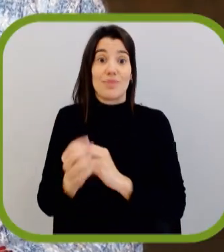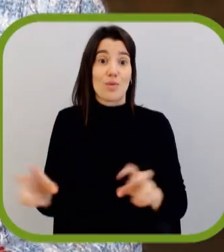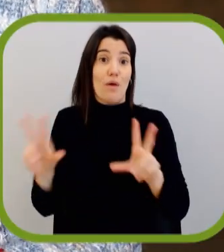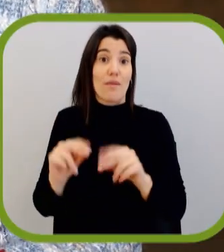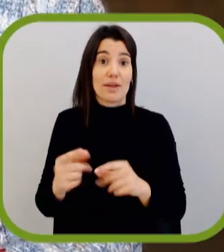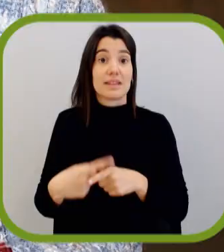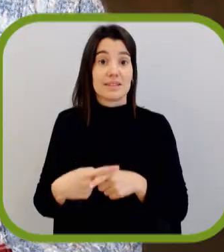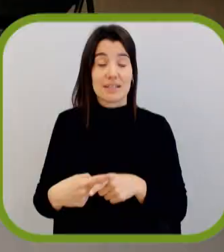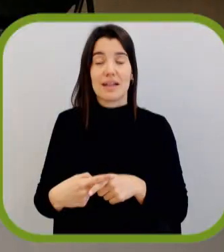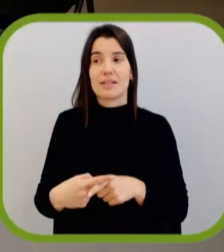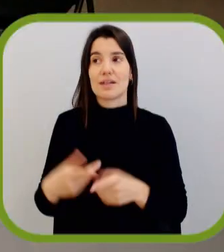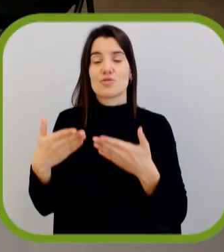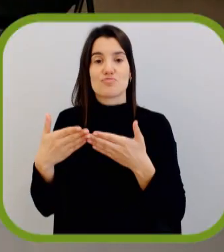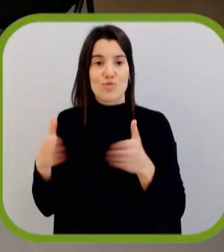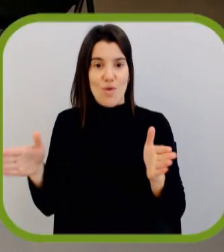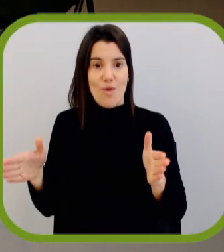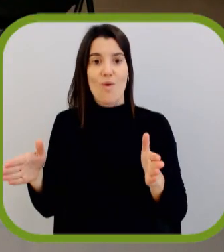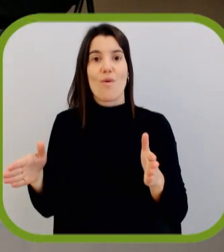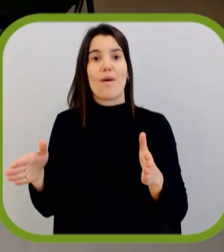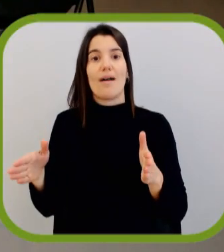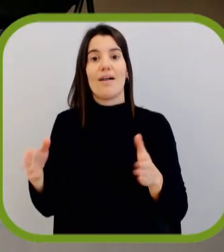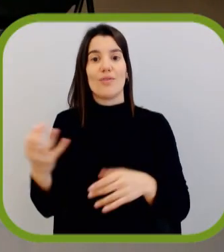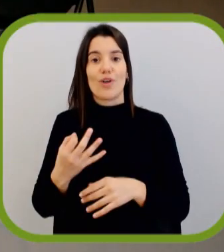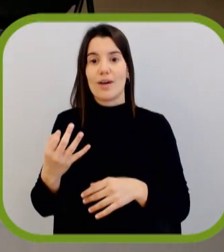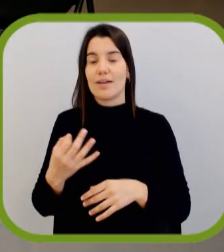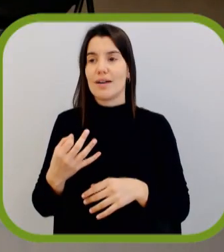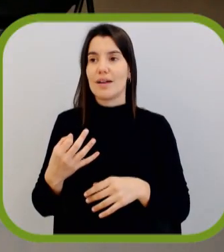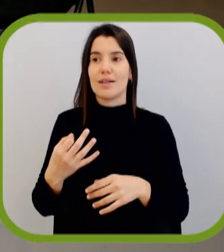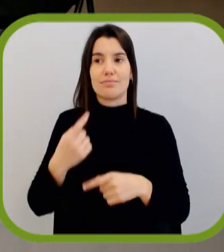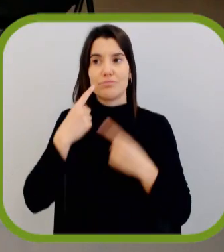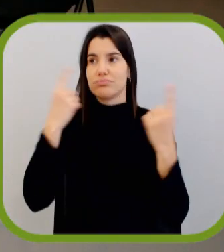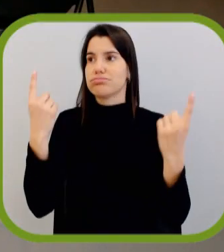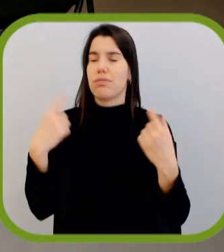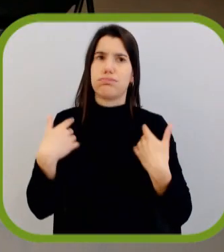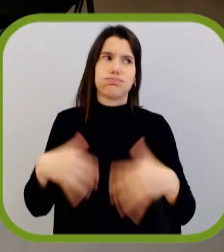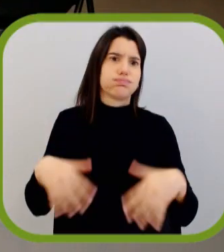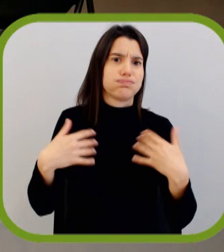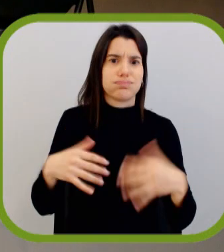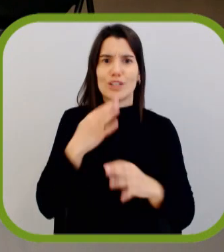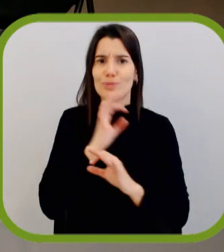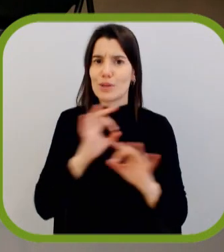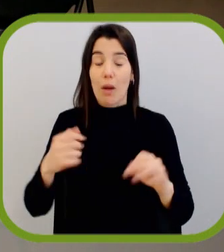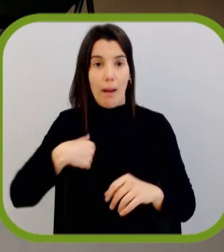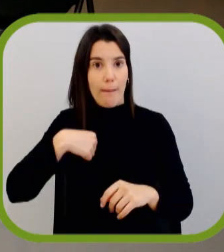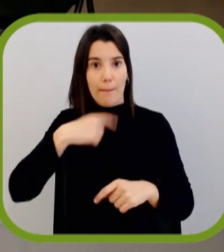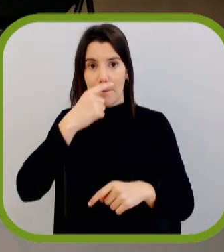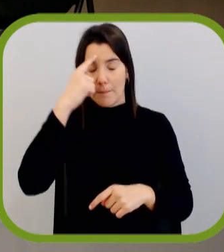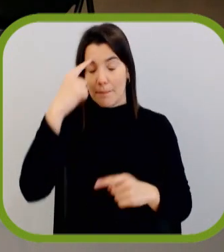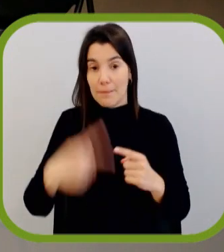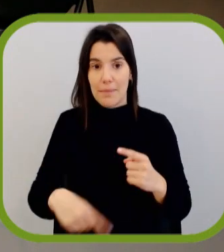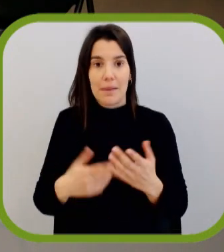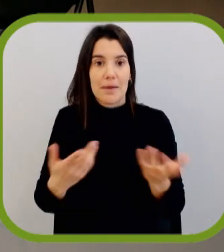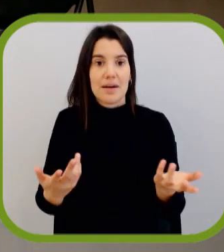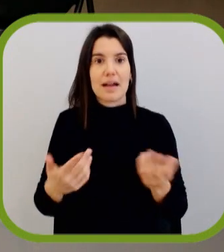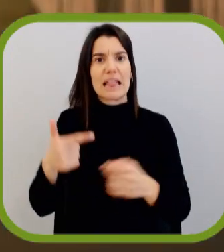inovadora e interessante. Quando foi inaugurado, saiu, foi uma coisa brutal que eu não estava nada à espera. Até